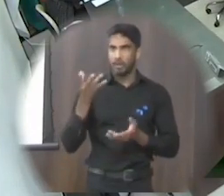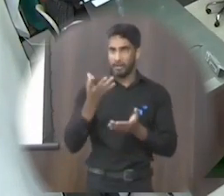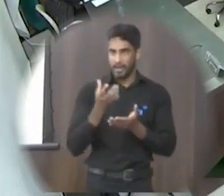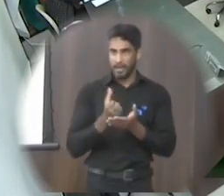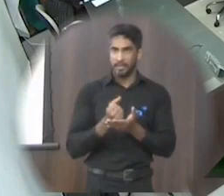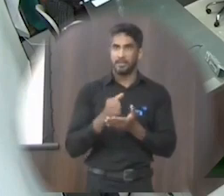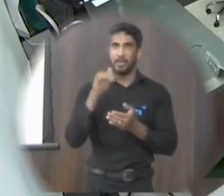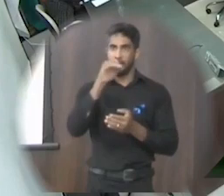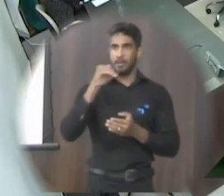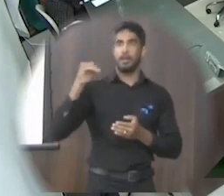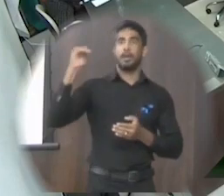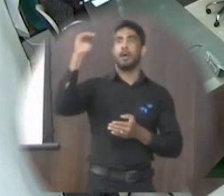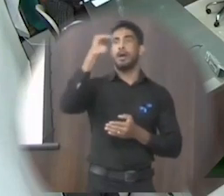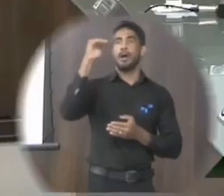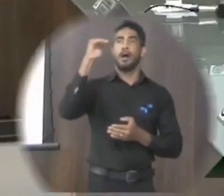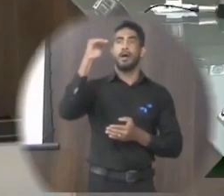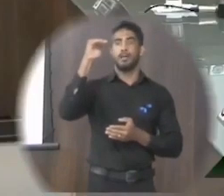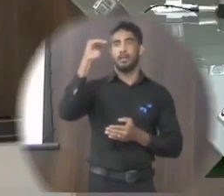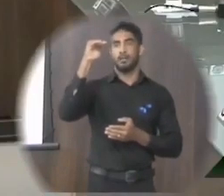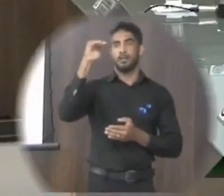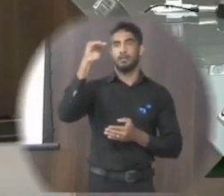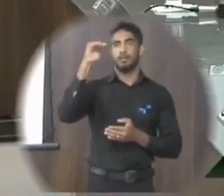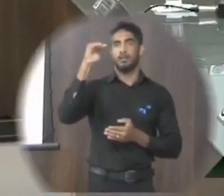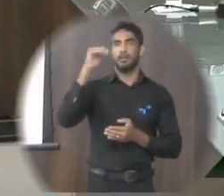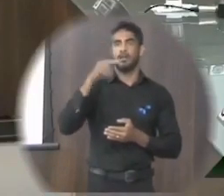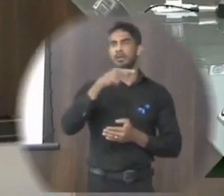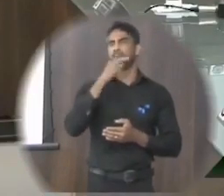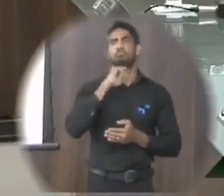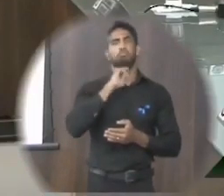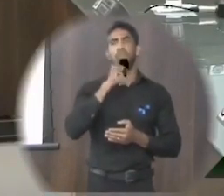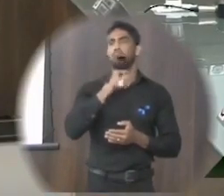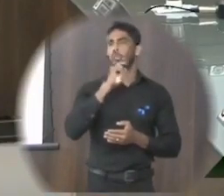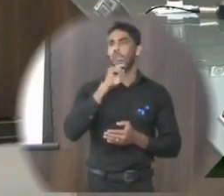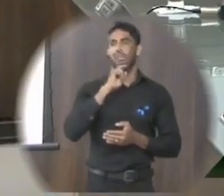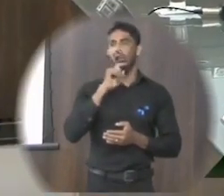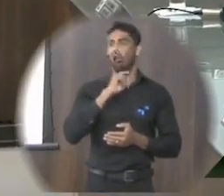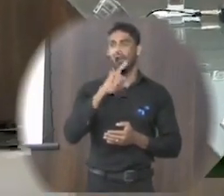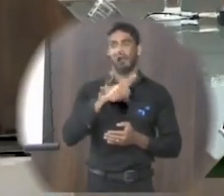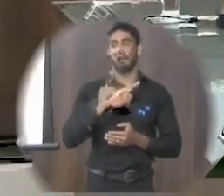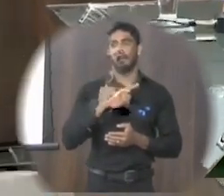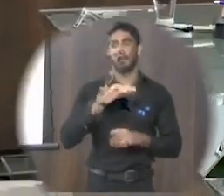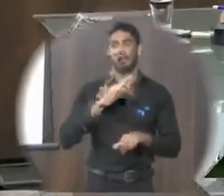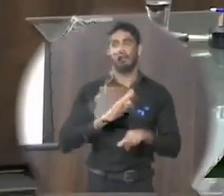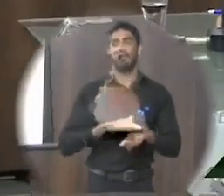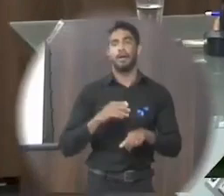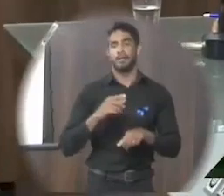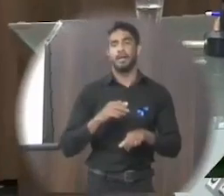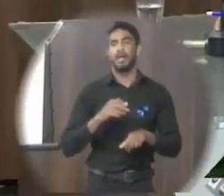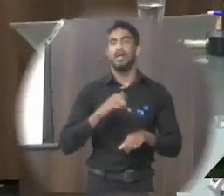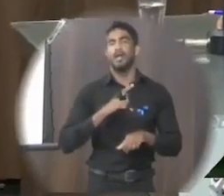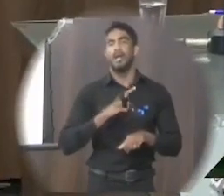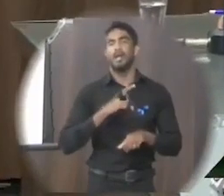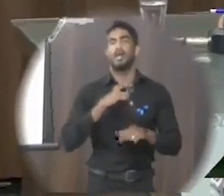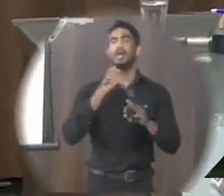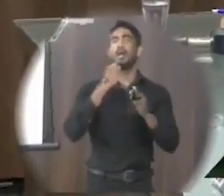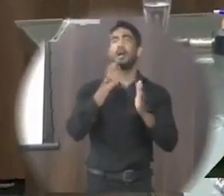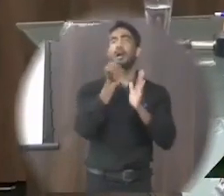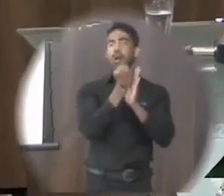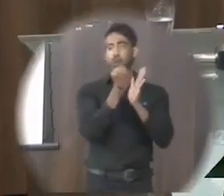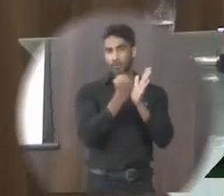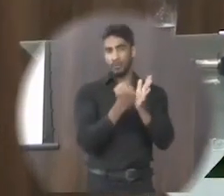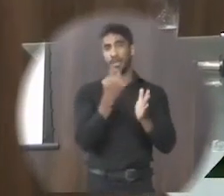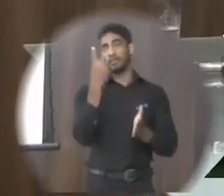do teto, entendeu? O resto ninguém recebe a mais que o teto. E quem tinha dois cargos